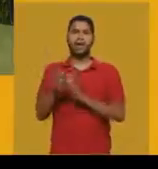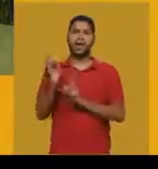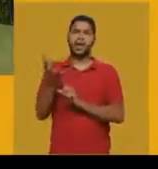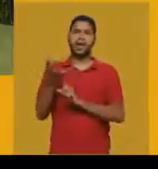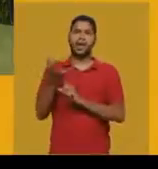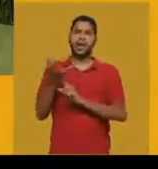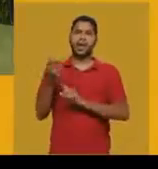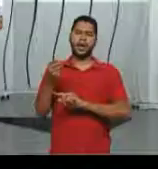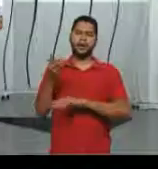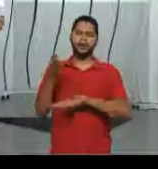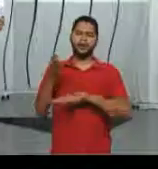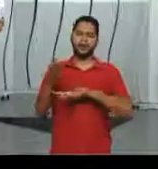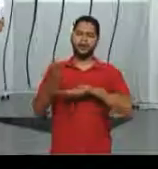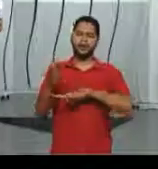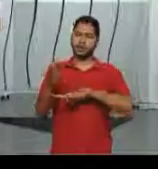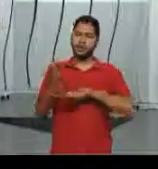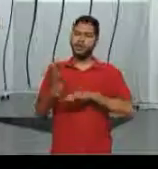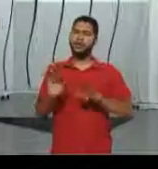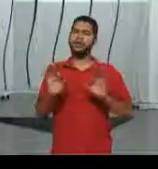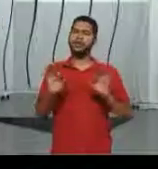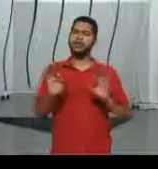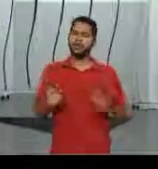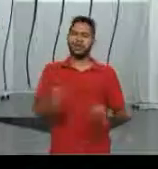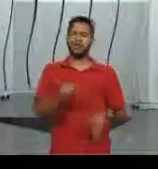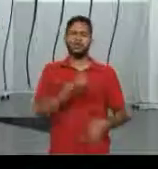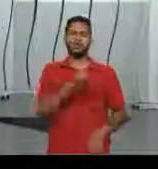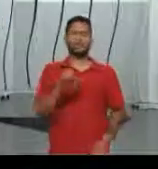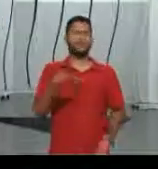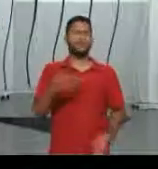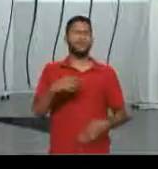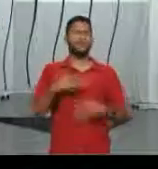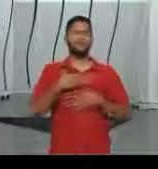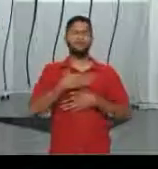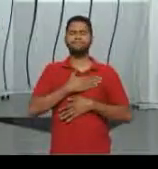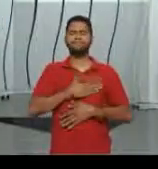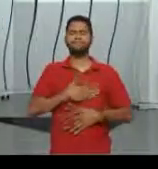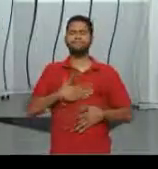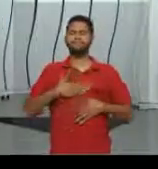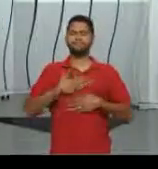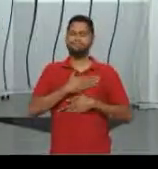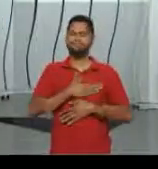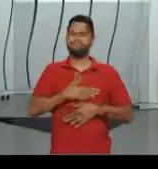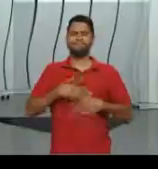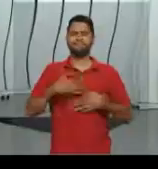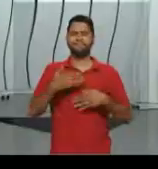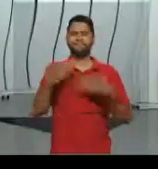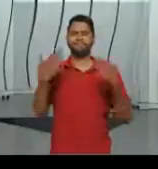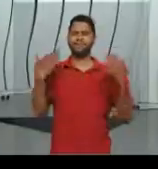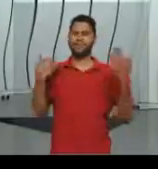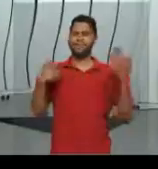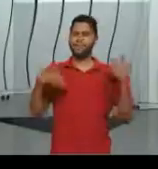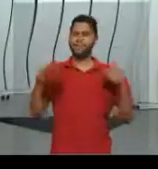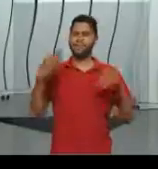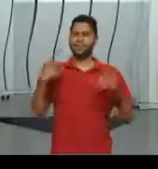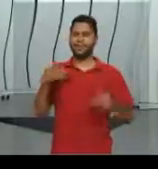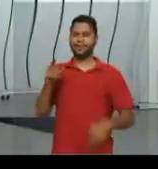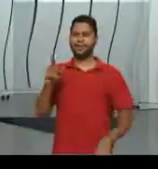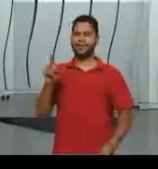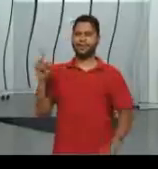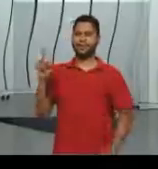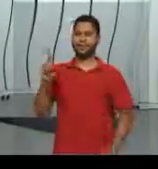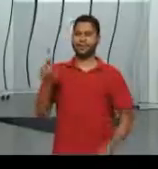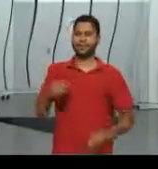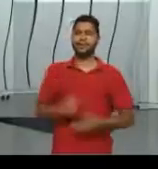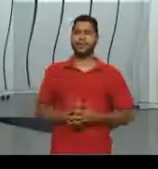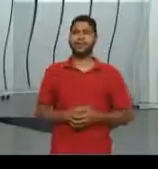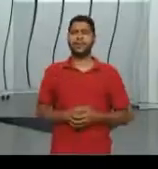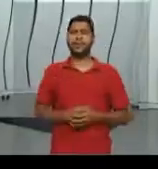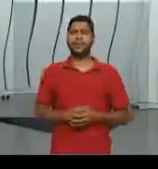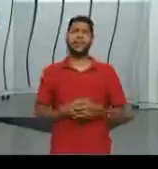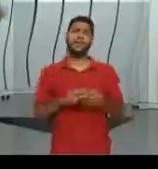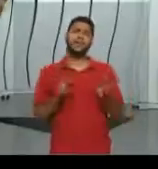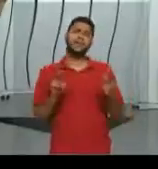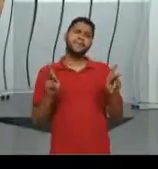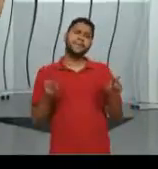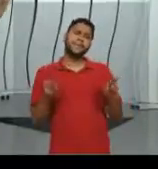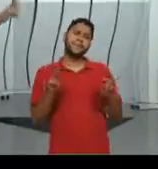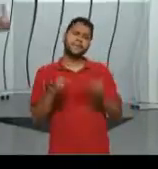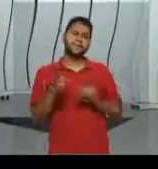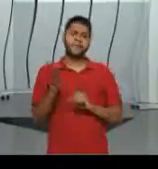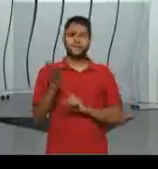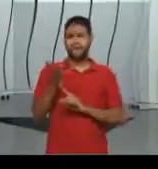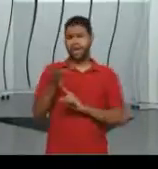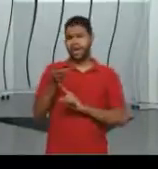contemporânea. E eu tenho certeza que vocês vão amar passear por esse lugar. Professora, toda